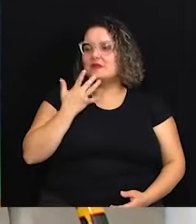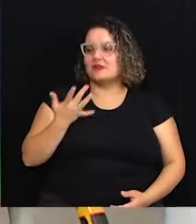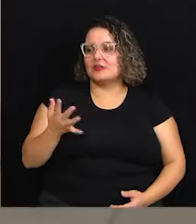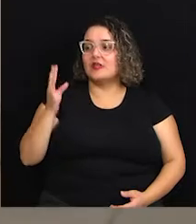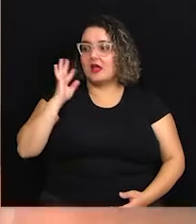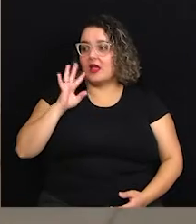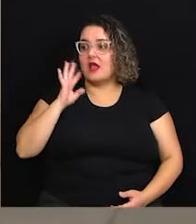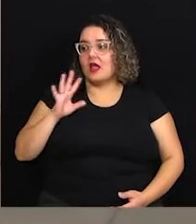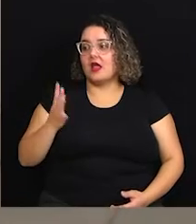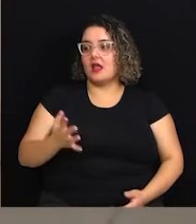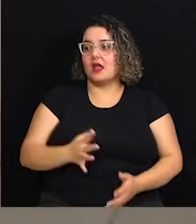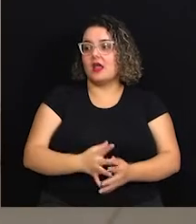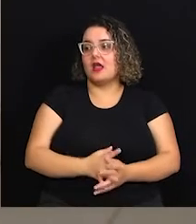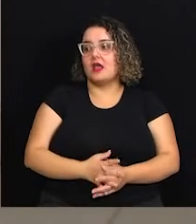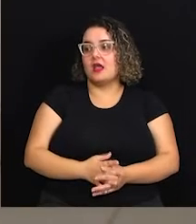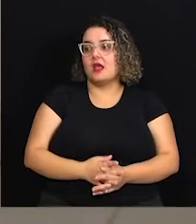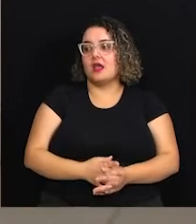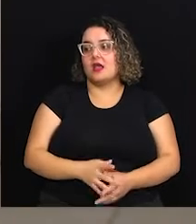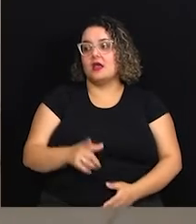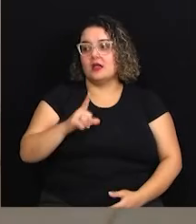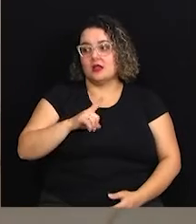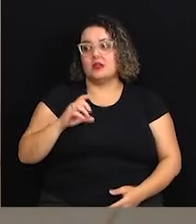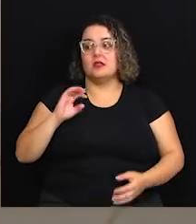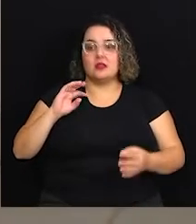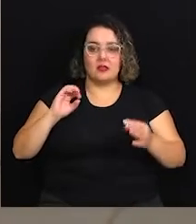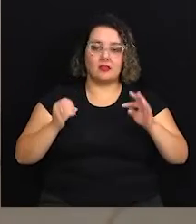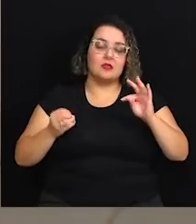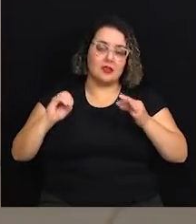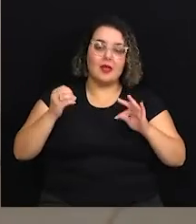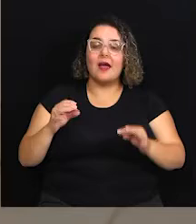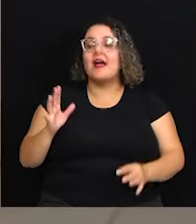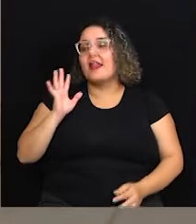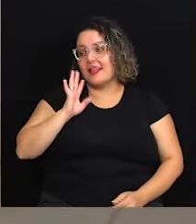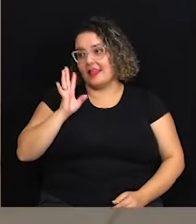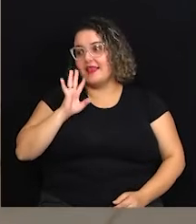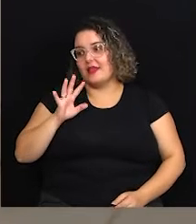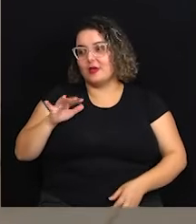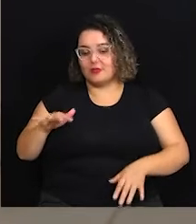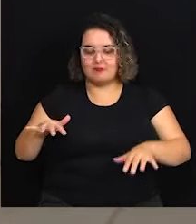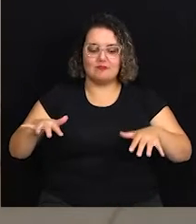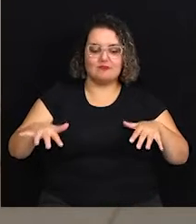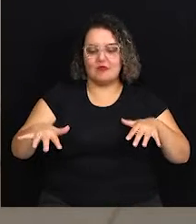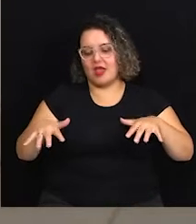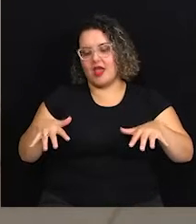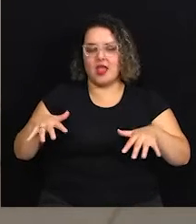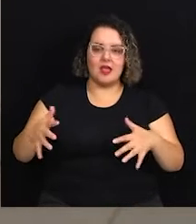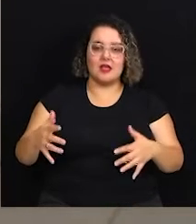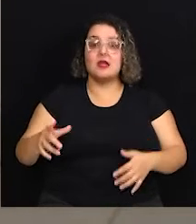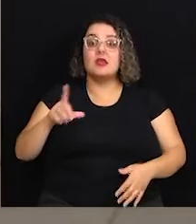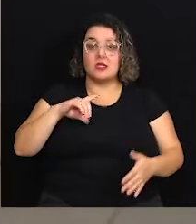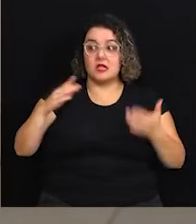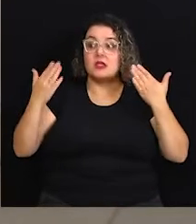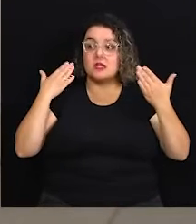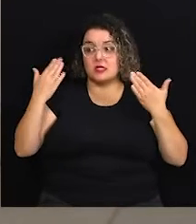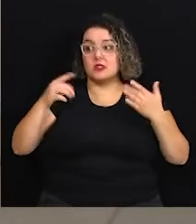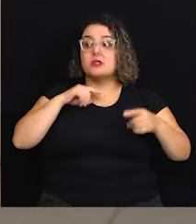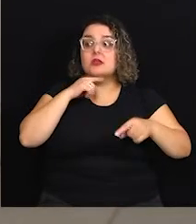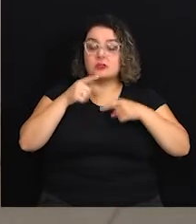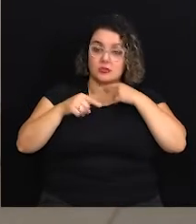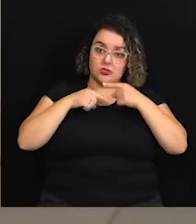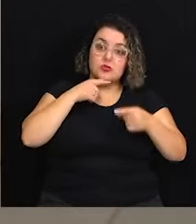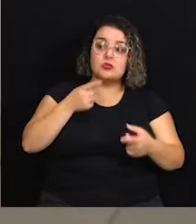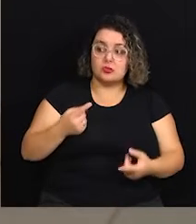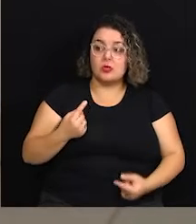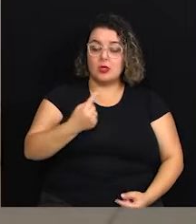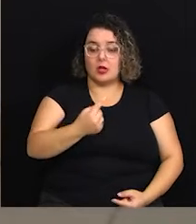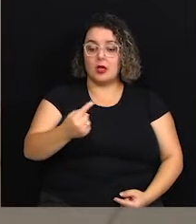muito legal. A gente tem a teoria, é gostoso, porque a gente mexe, né? E tem a psicóloga que a gente tira dúvida, né?